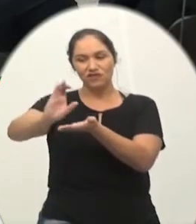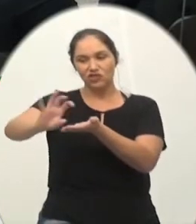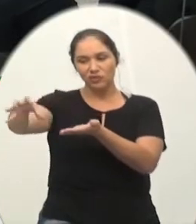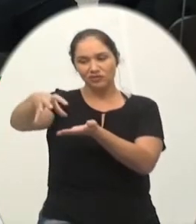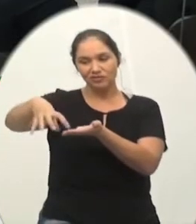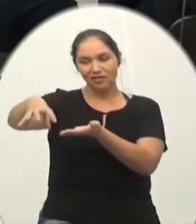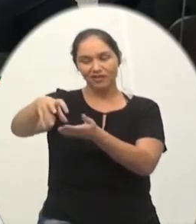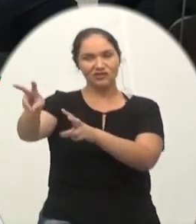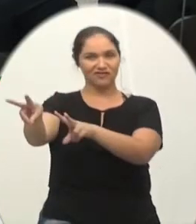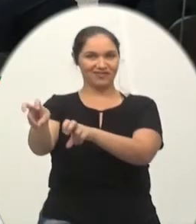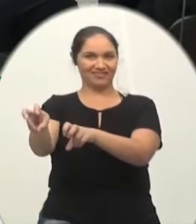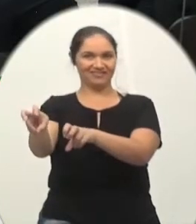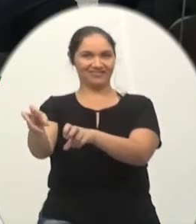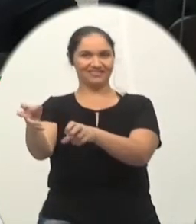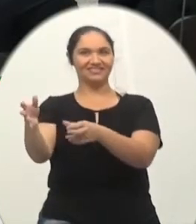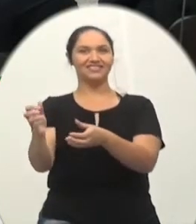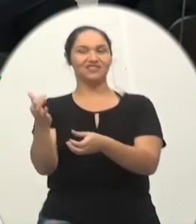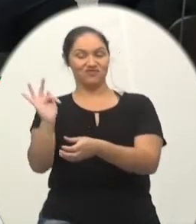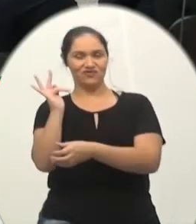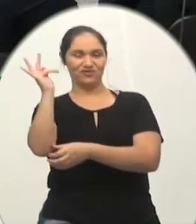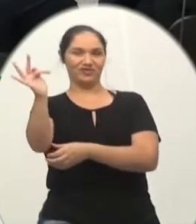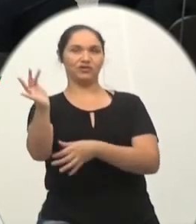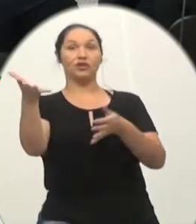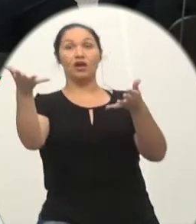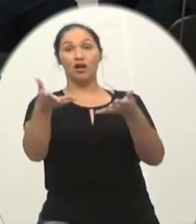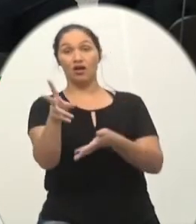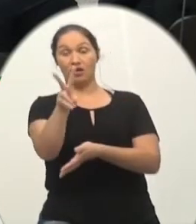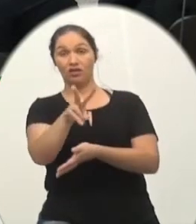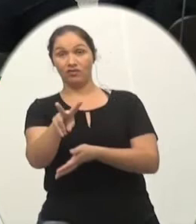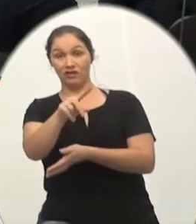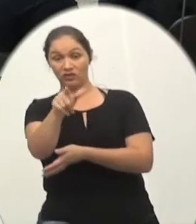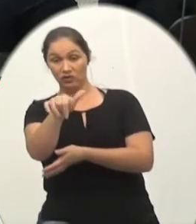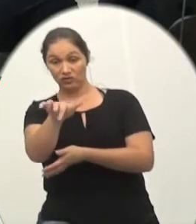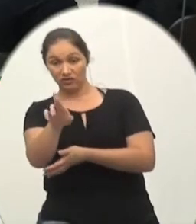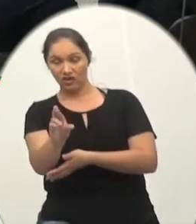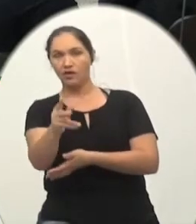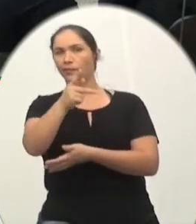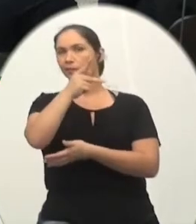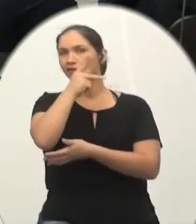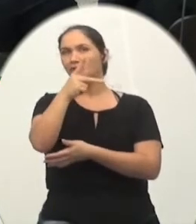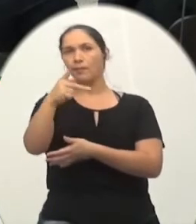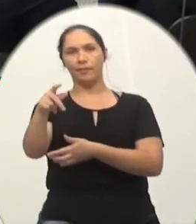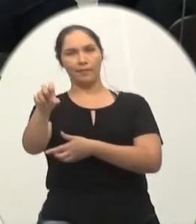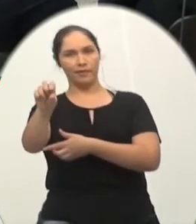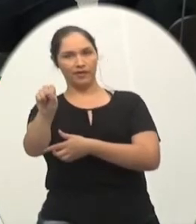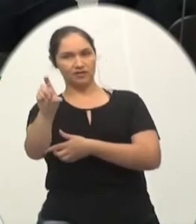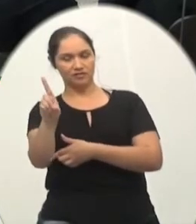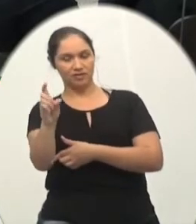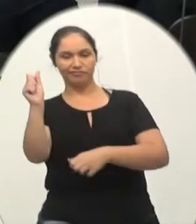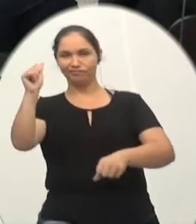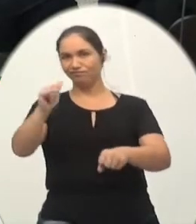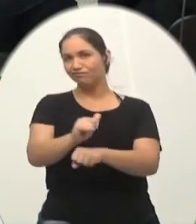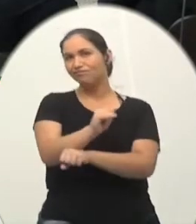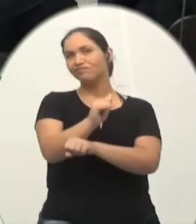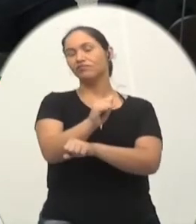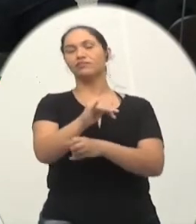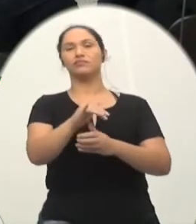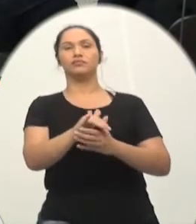Como vota o vereador Zairo Casagrande, do PSD? Ausente.